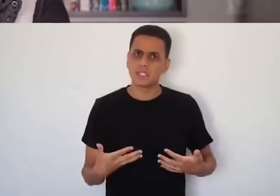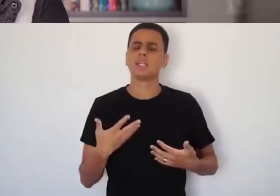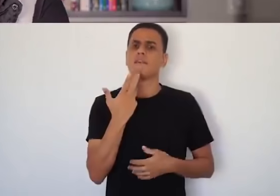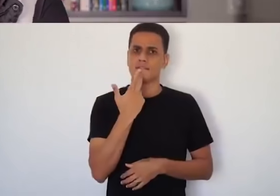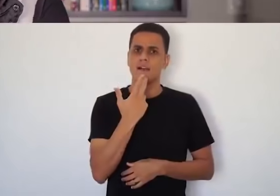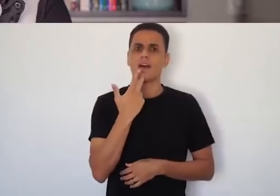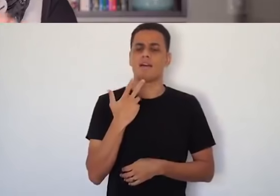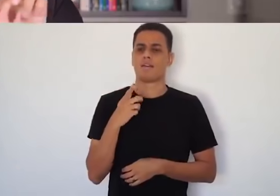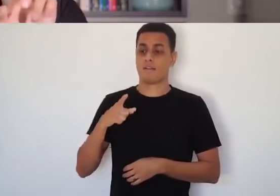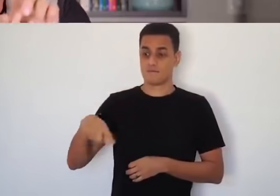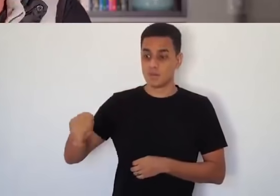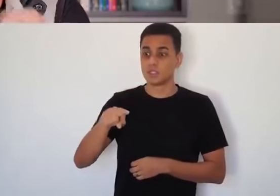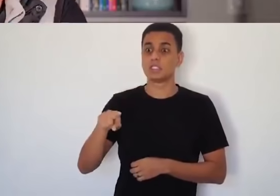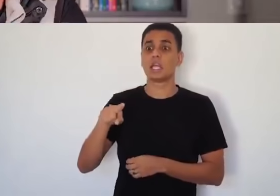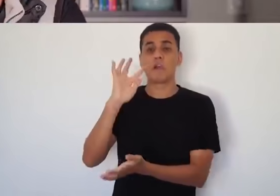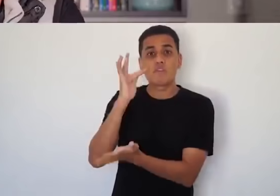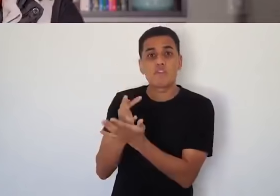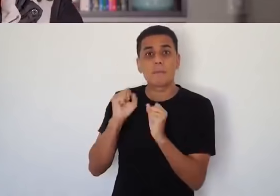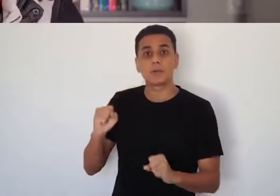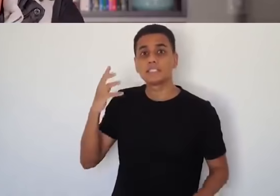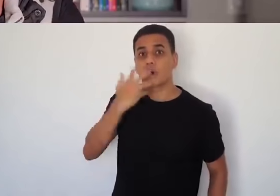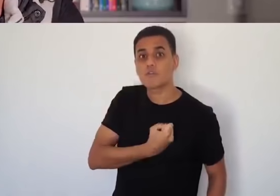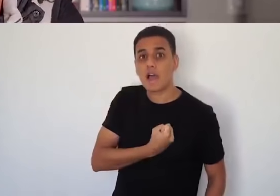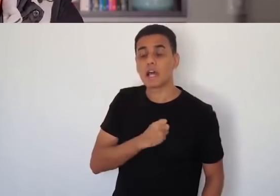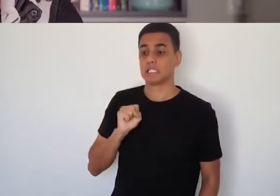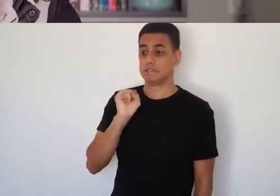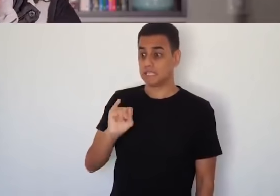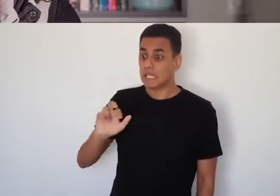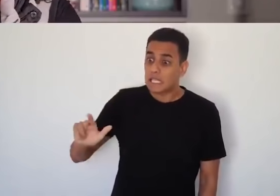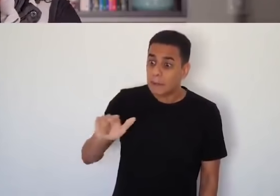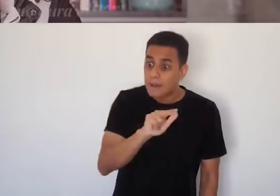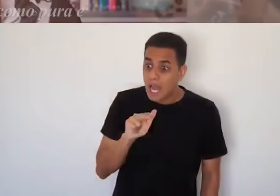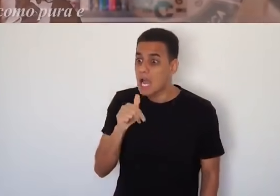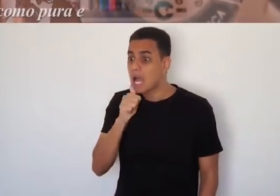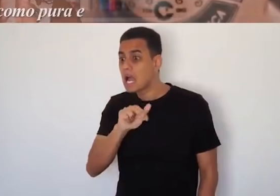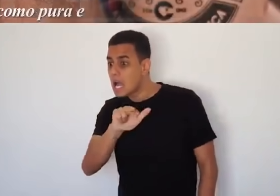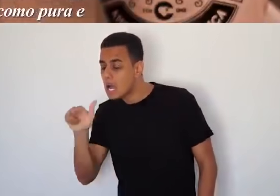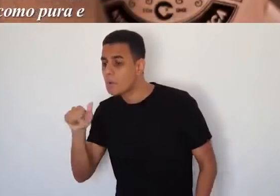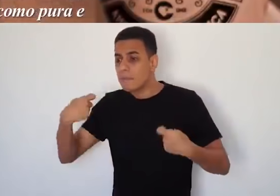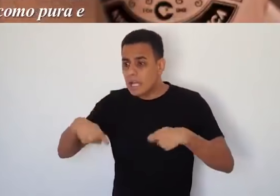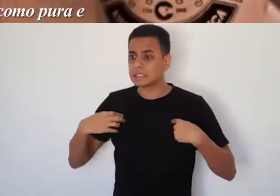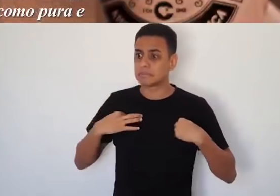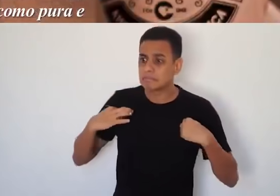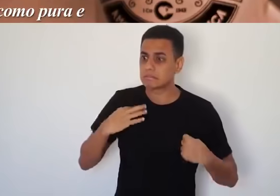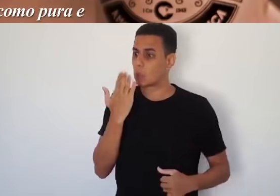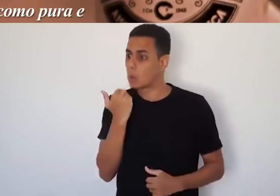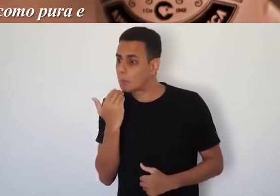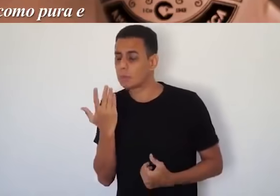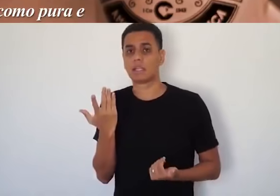necessitados. Isso é muito especial. Mas olha o versículo 26 do capítulo 1, que interessante. Ele diz assim: se alguém se